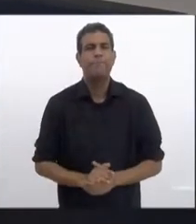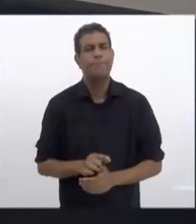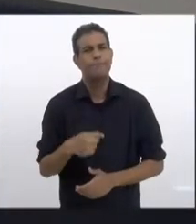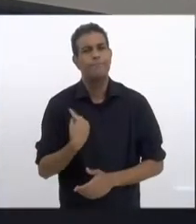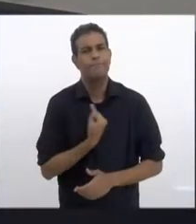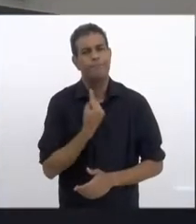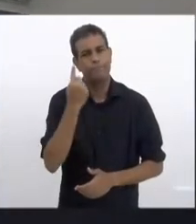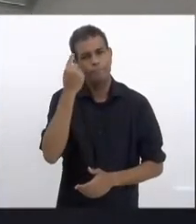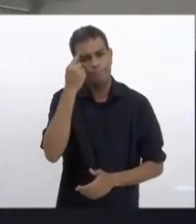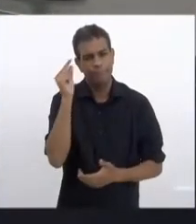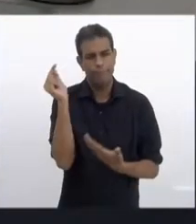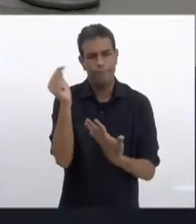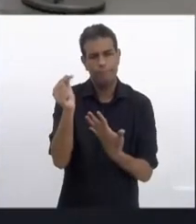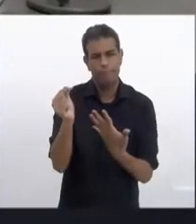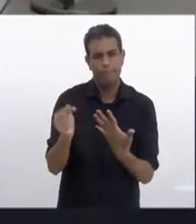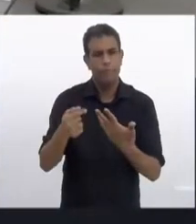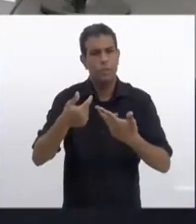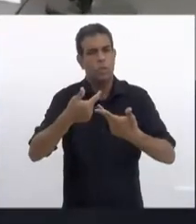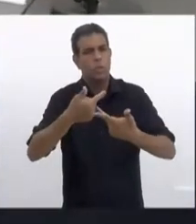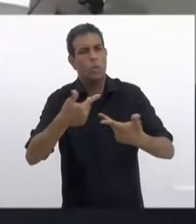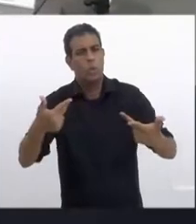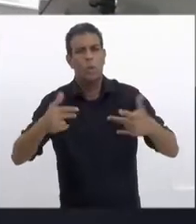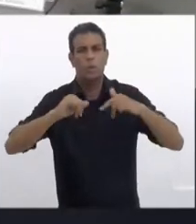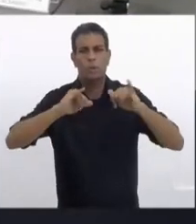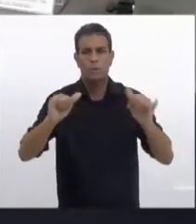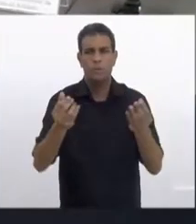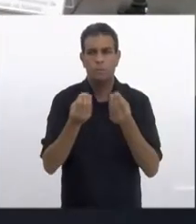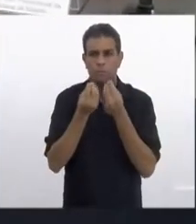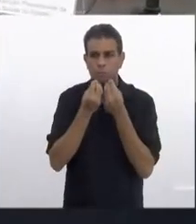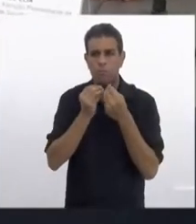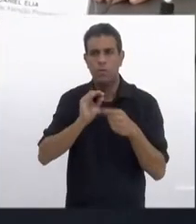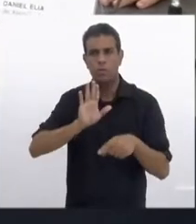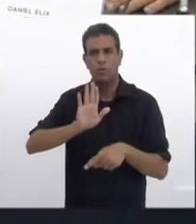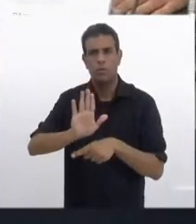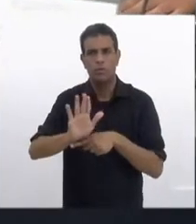queria pontuar algumas questões que eu acho que podem colaborar com essa